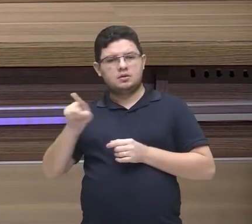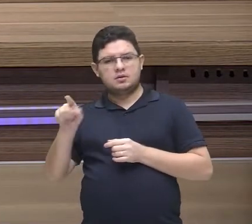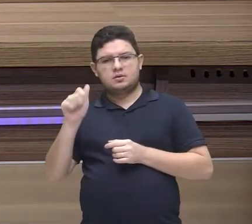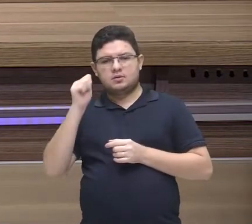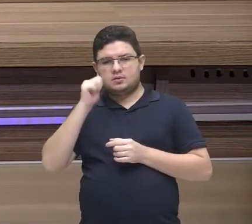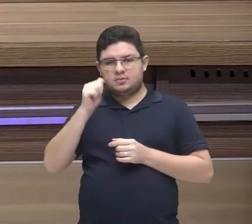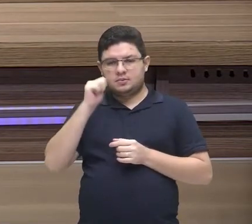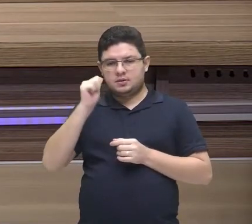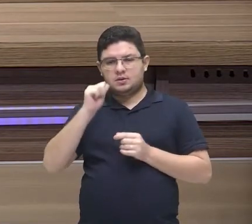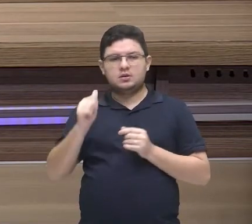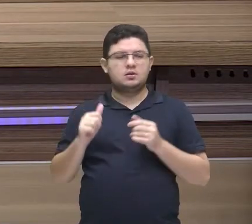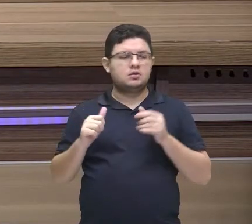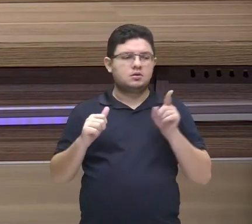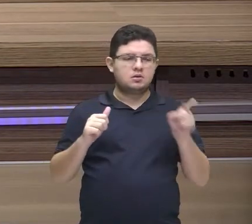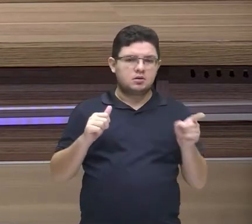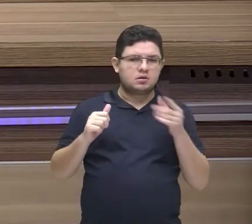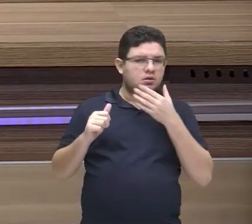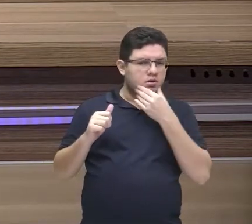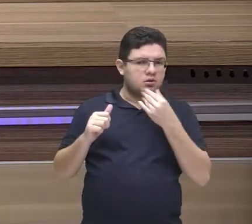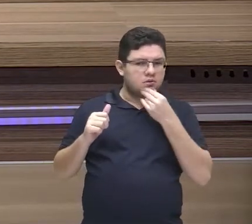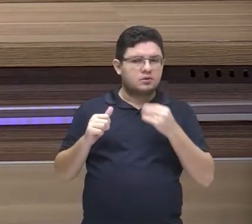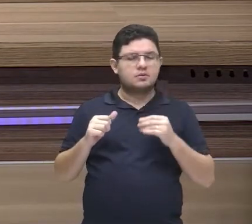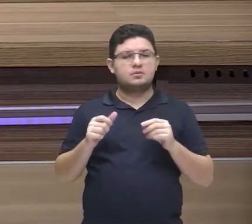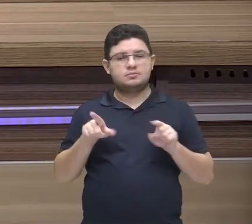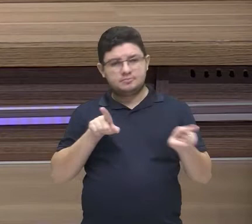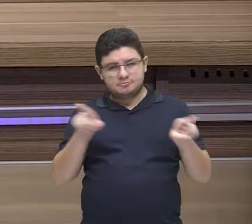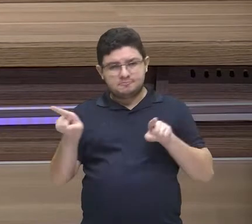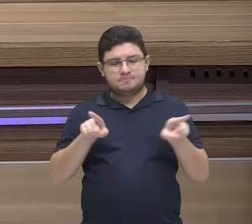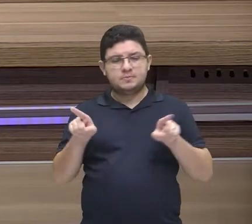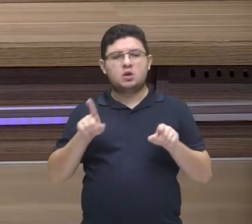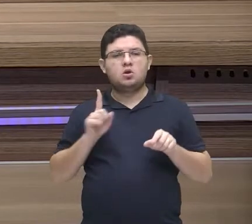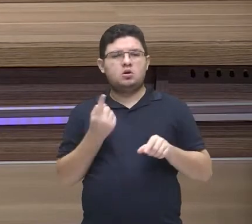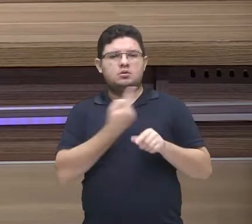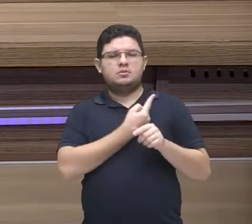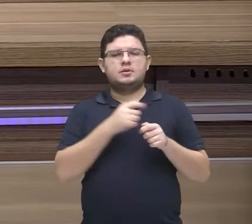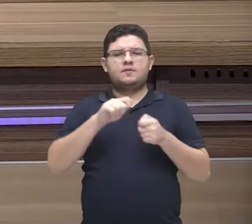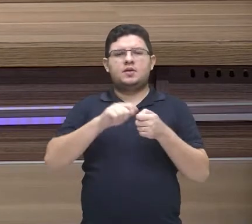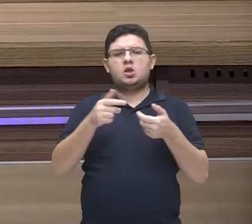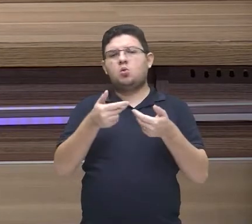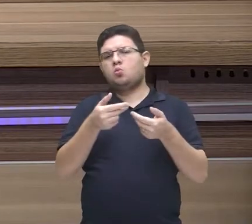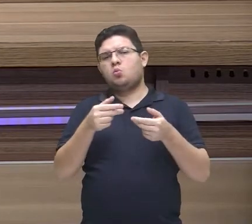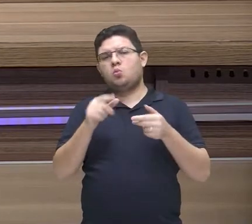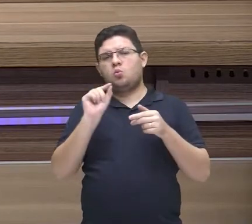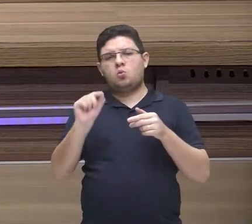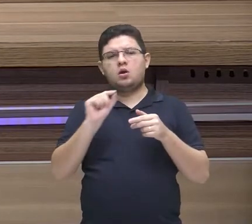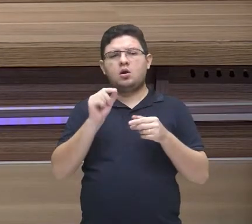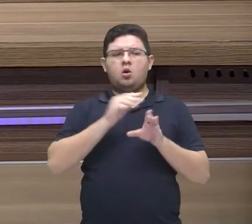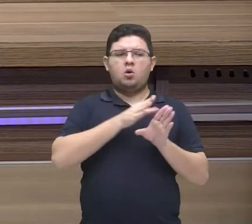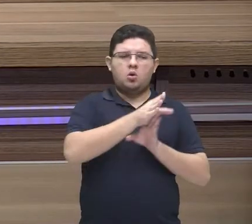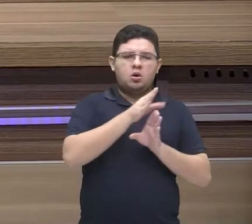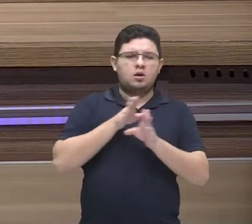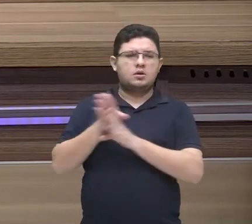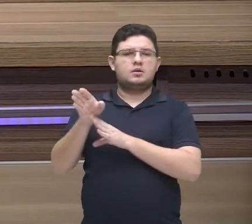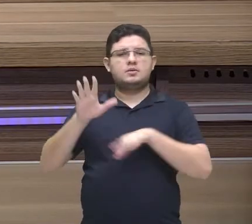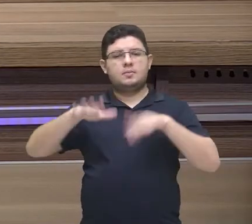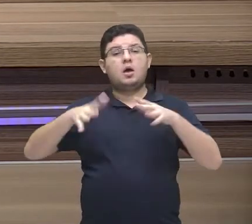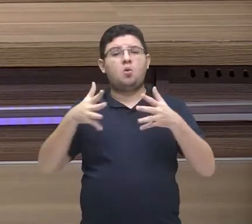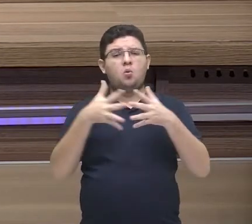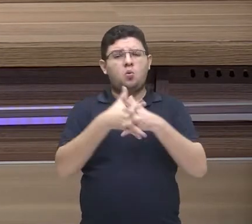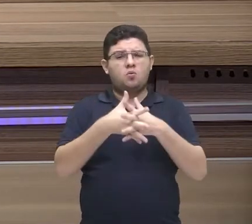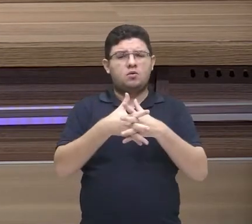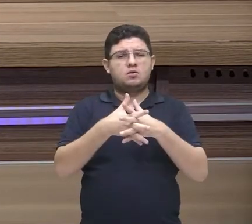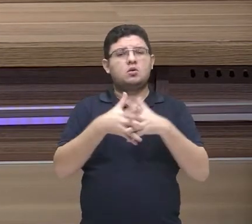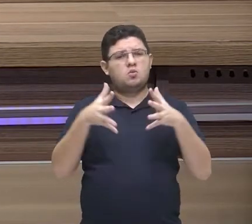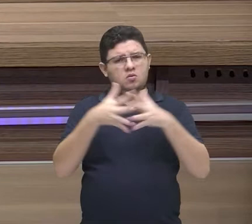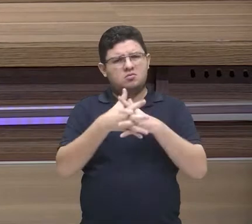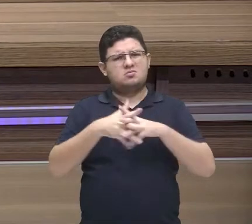precisa fazer com que a gente possa, dentro os conflitos que vão acontecer. E esses conflitos são múltiplos, né? Porque está na